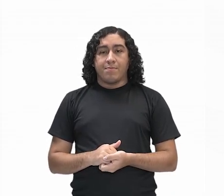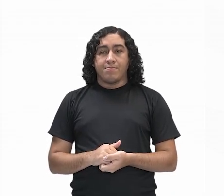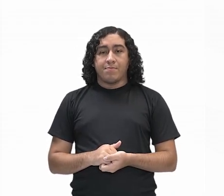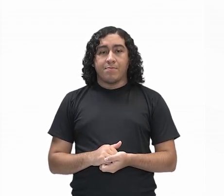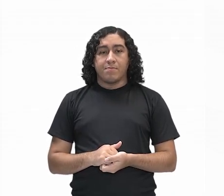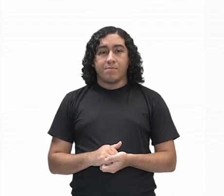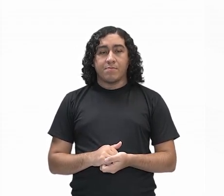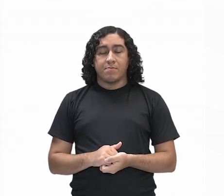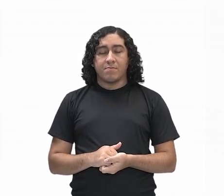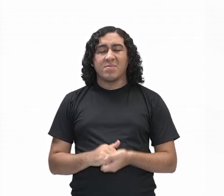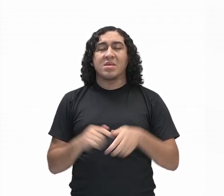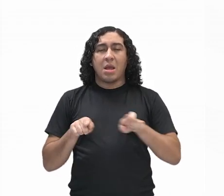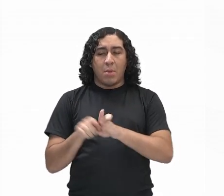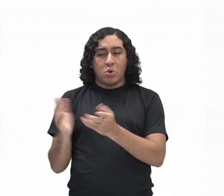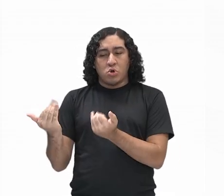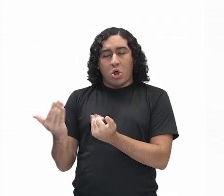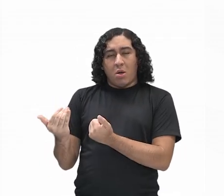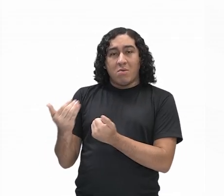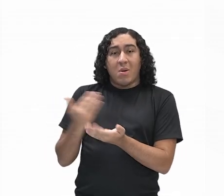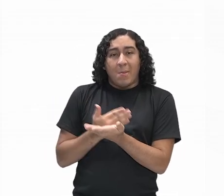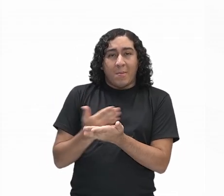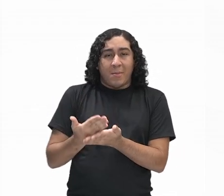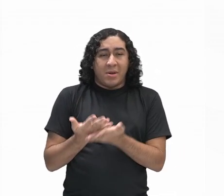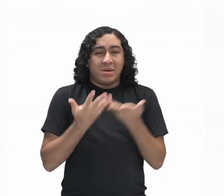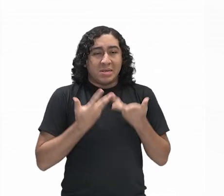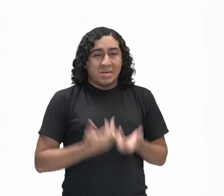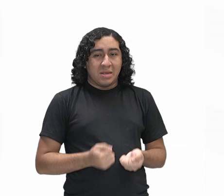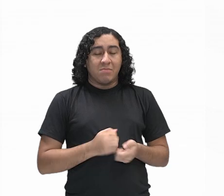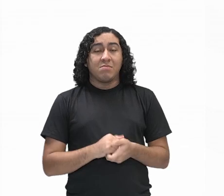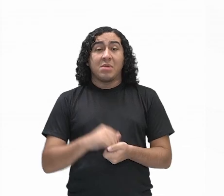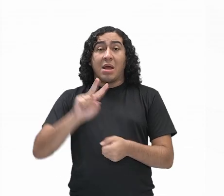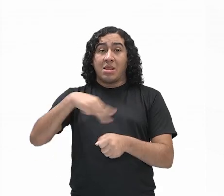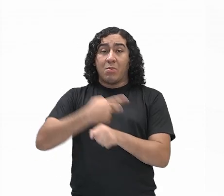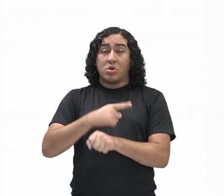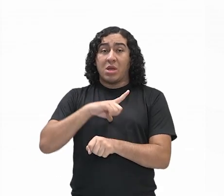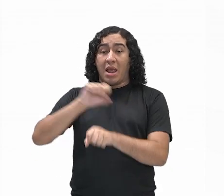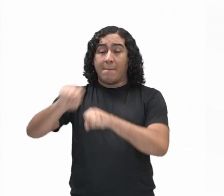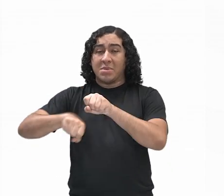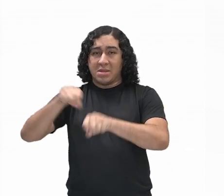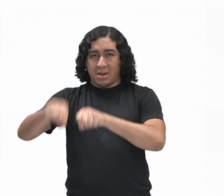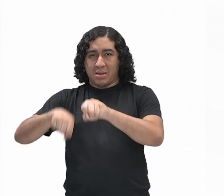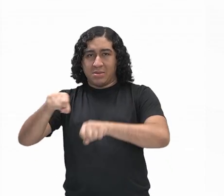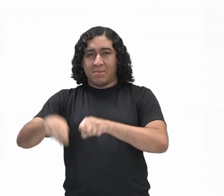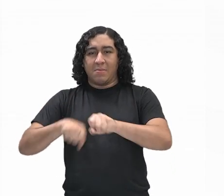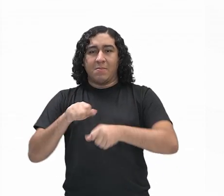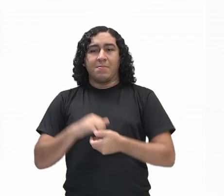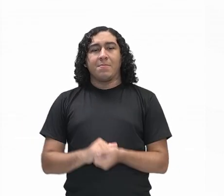pegou um gosto muito grande entre os jovens. E depois nós falamos sobre a bicicleta.